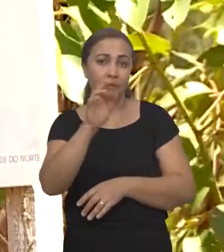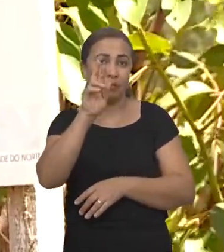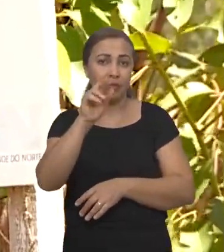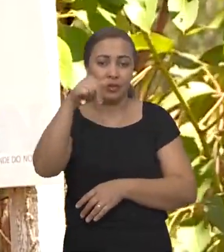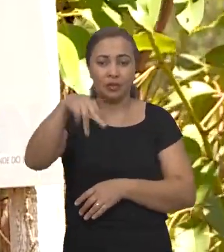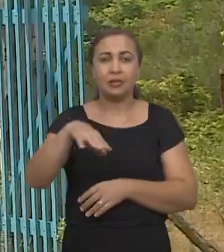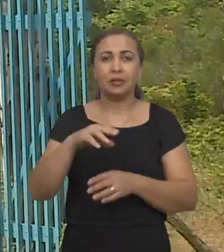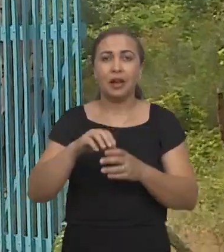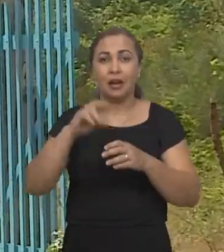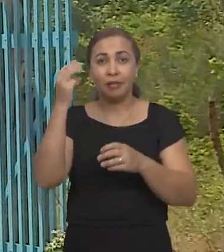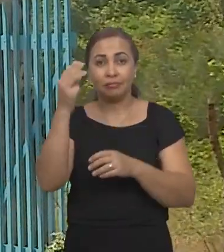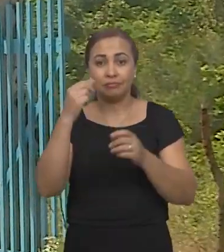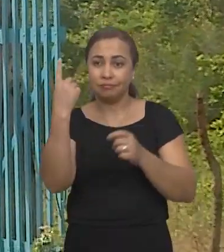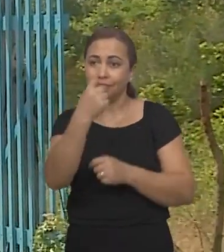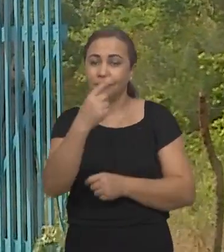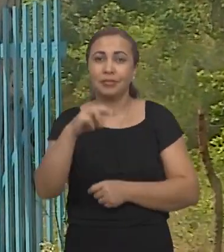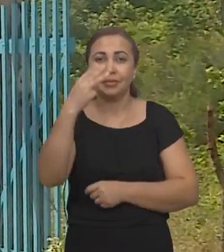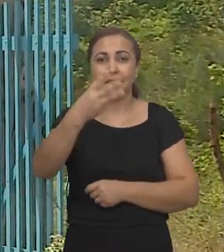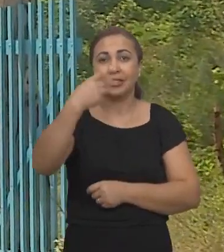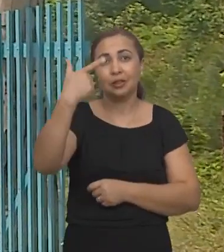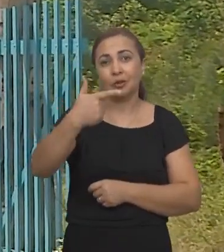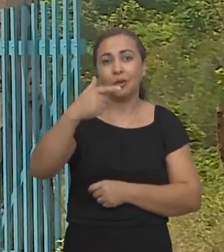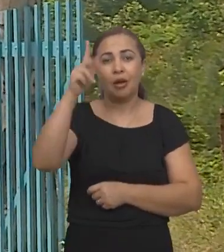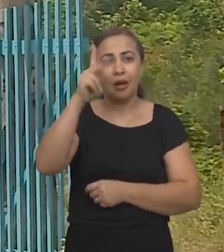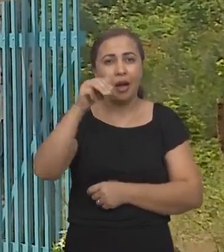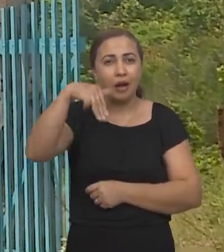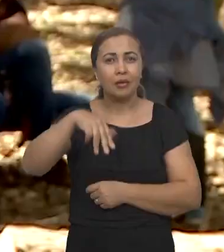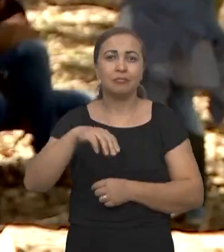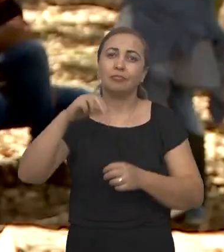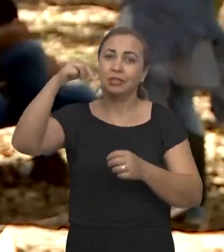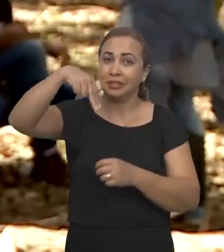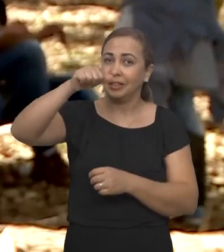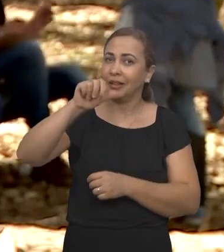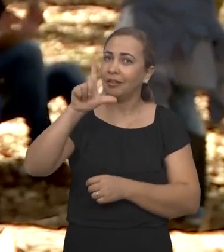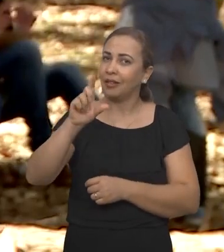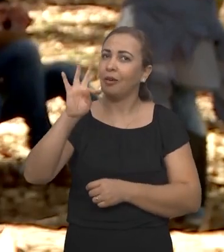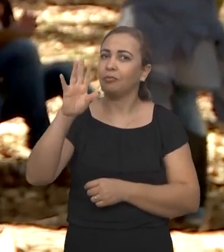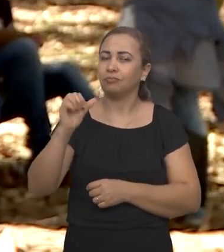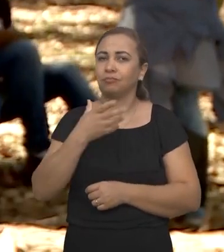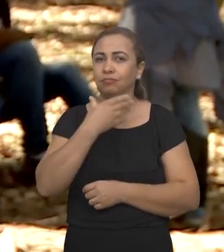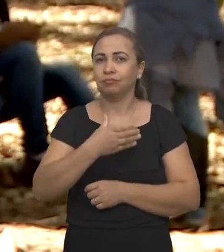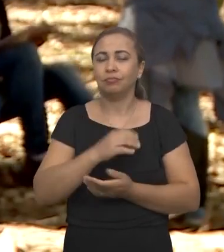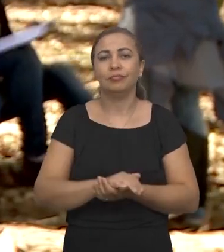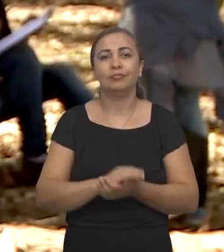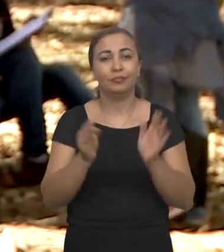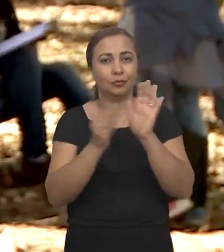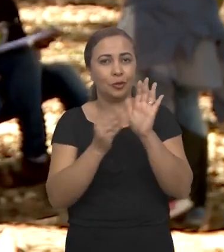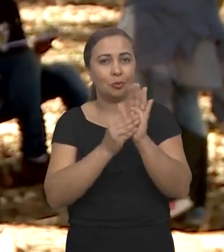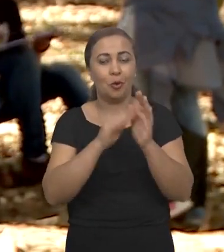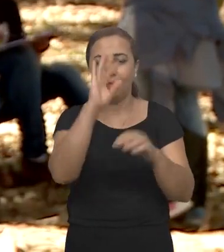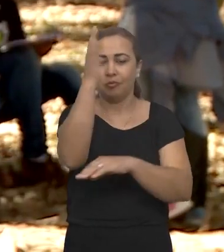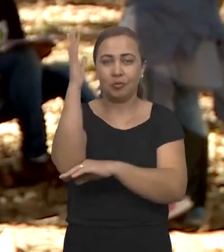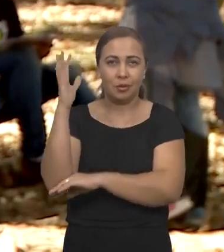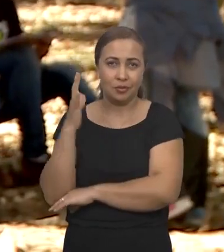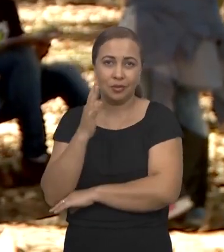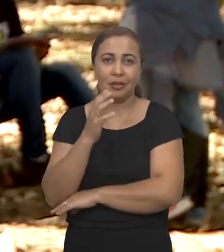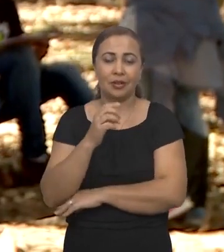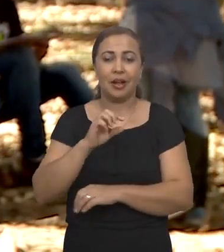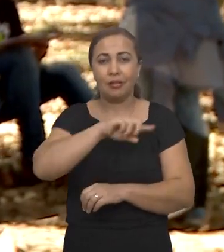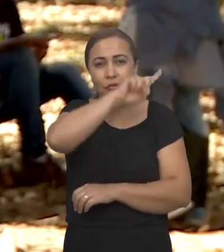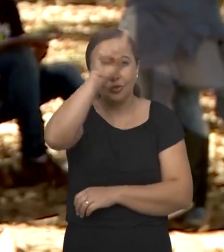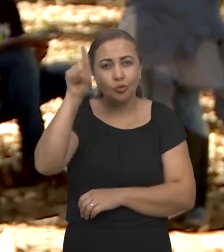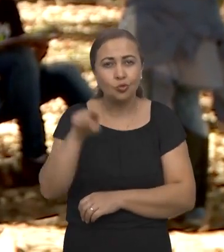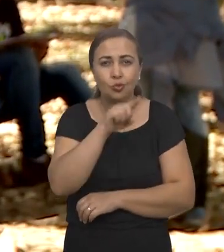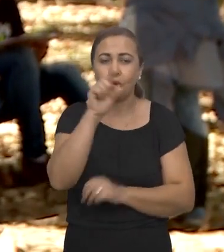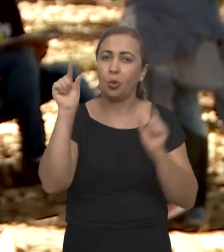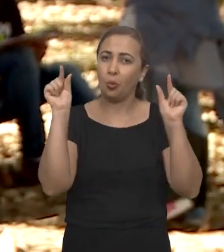em Macaíba, a 32 quilômetros de Natal. Essa proposta de floresta energética de ciclo